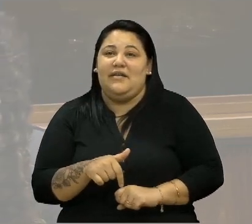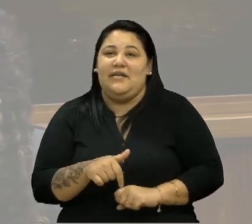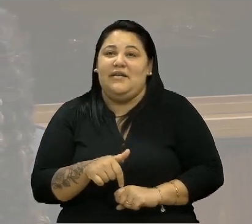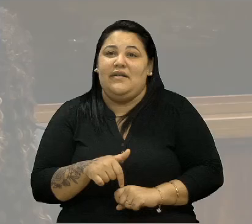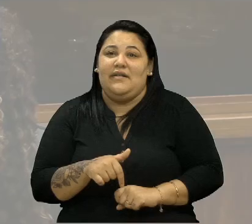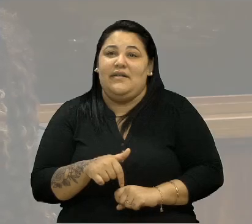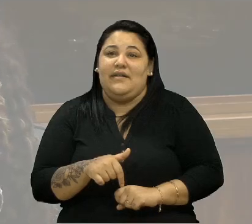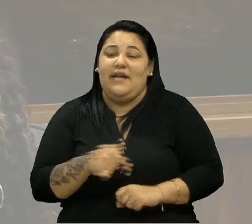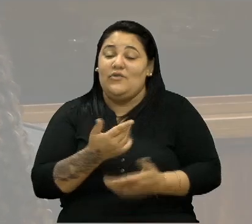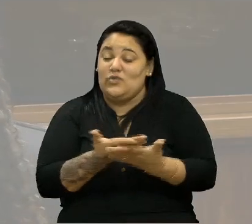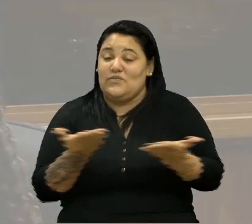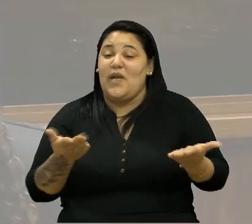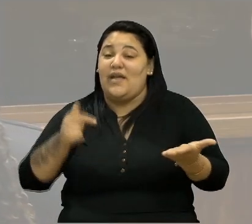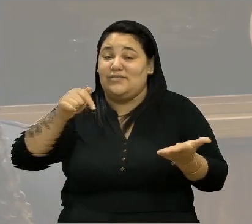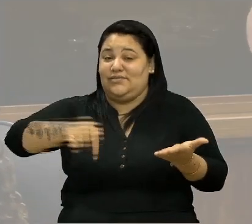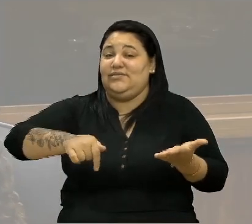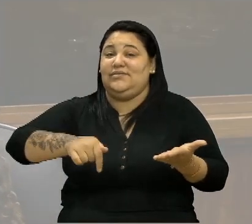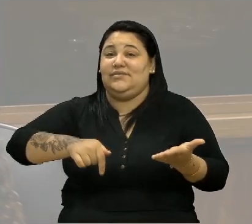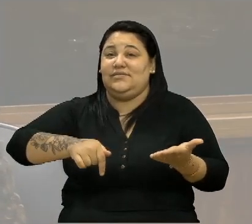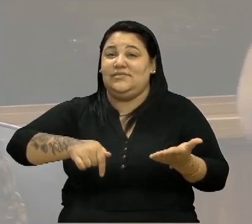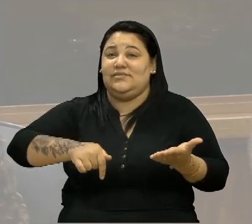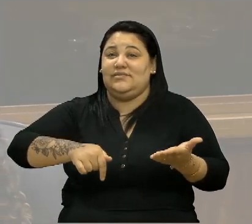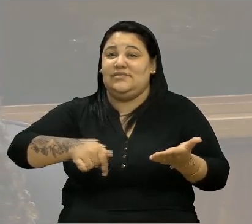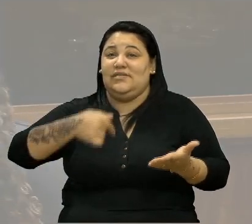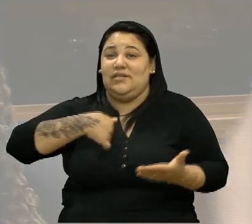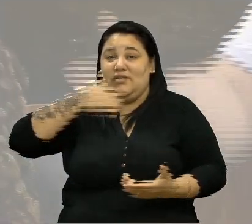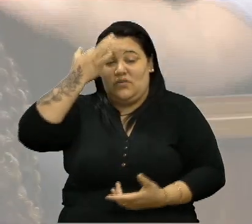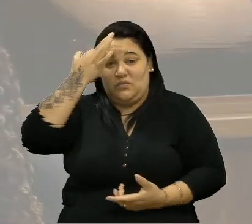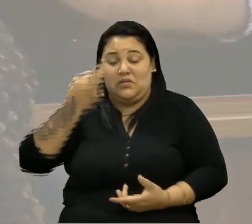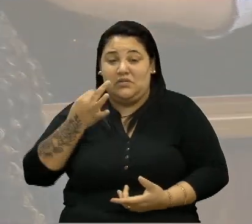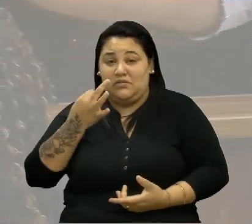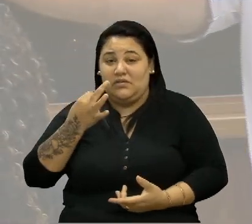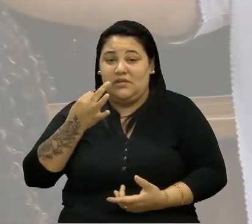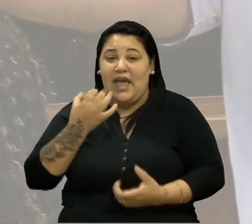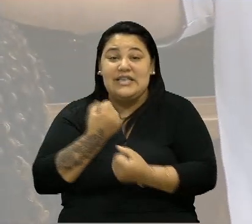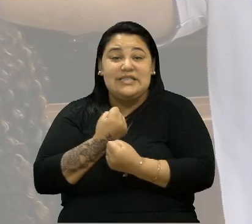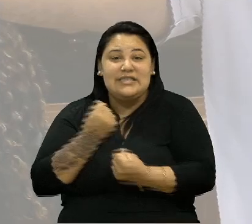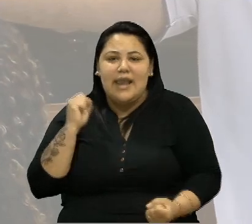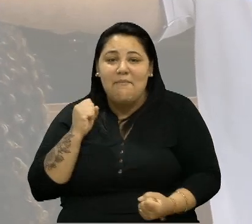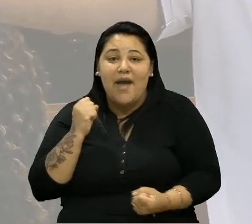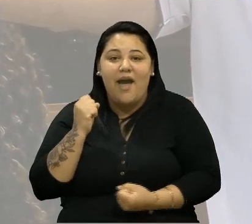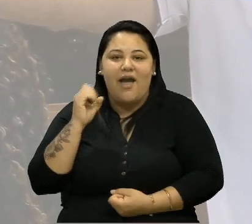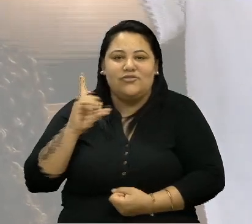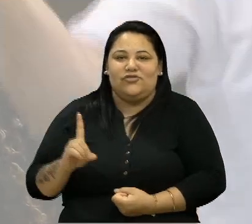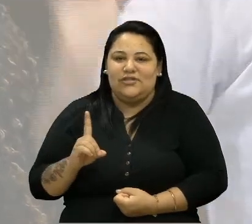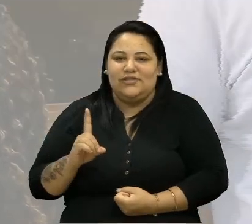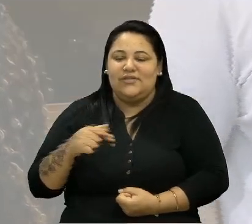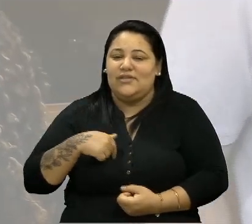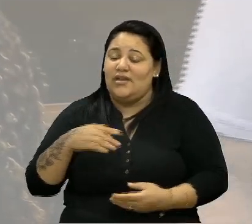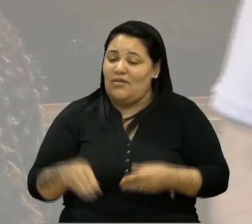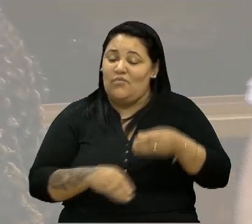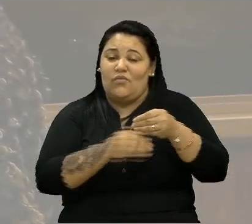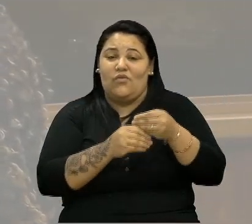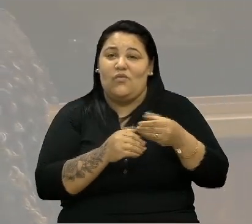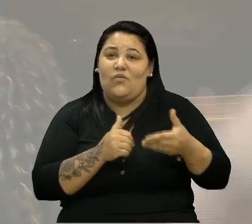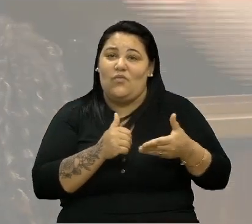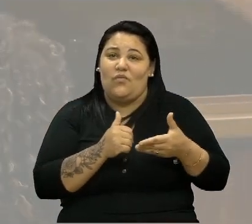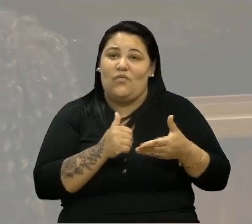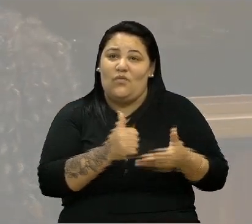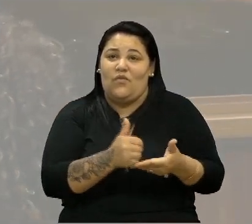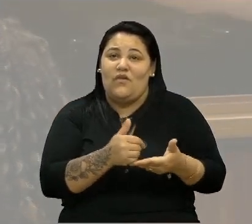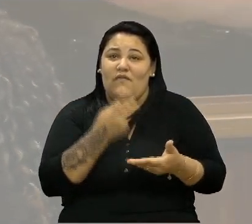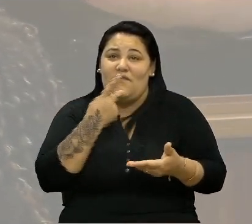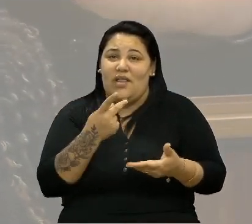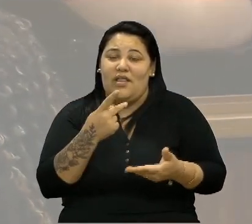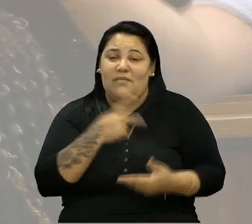por esse espaço que eu entendo que é da extrema-direita, e corroborou mais uma vez com a fala da presidente Marisol Santos, que